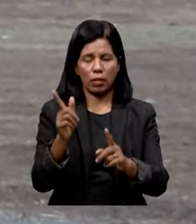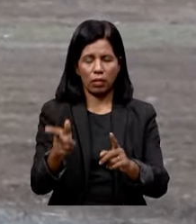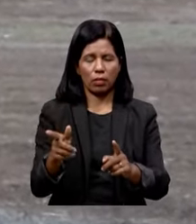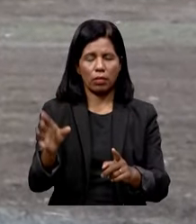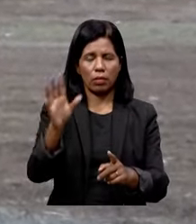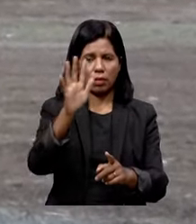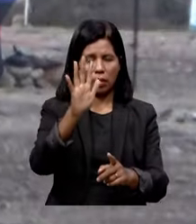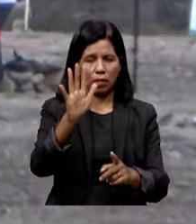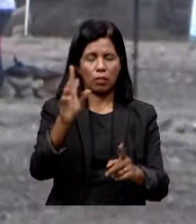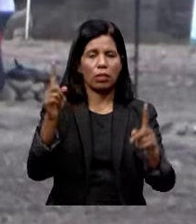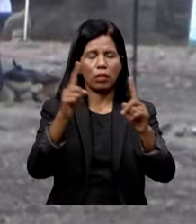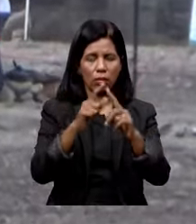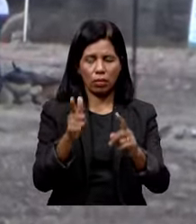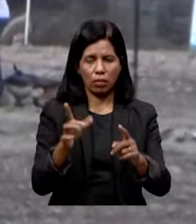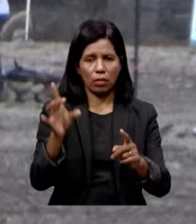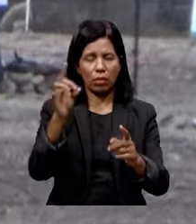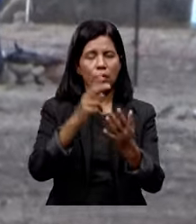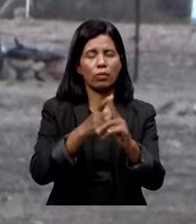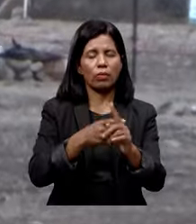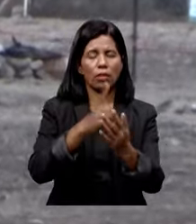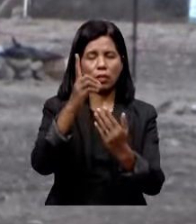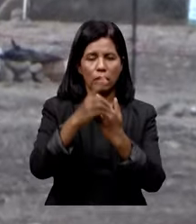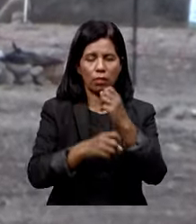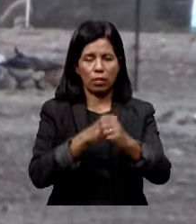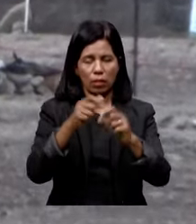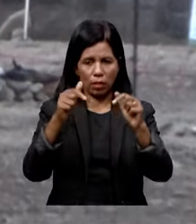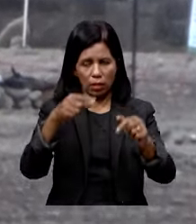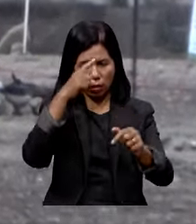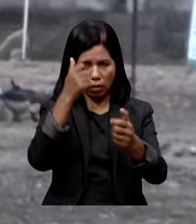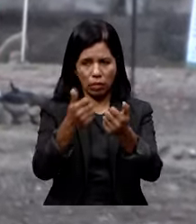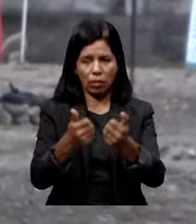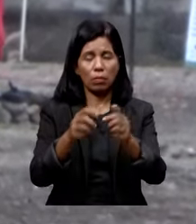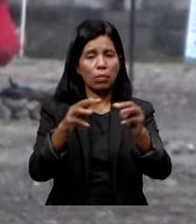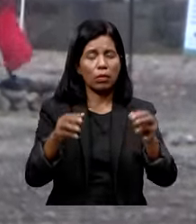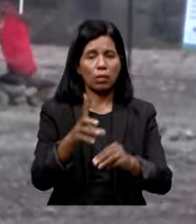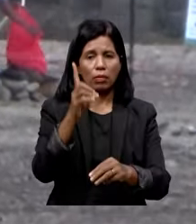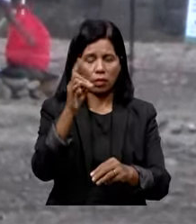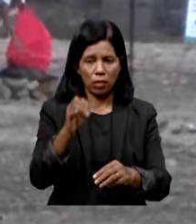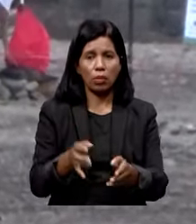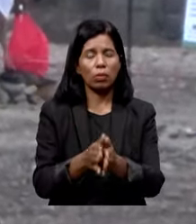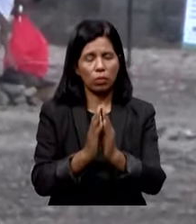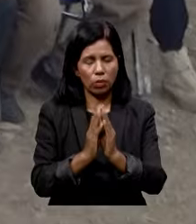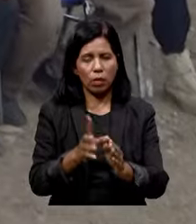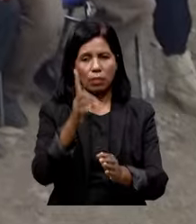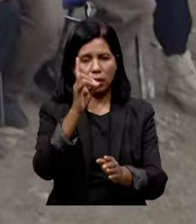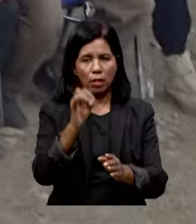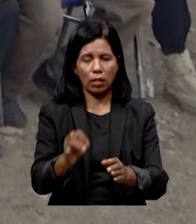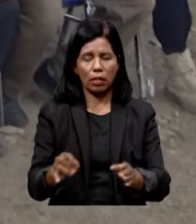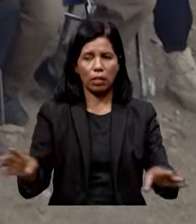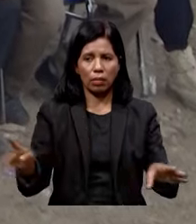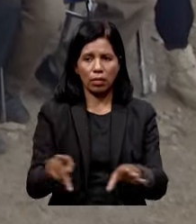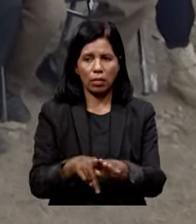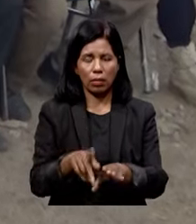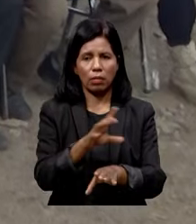recin lima, to loron hito fulan dezembro a tina ne. Tampa ne, autoridade municipi Dili, russi comunidade e a capital Dili, ato